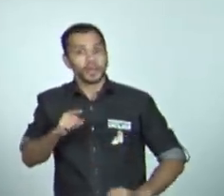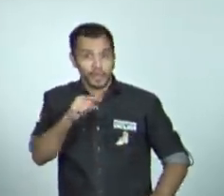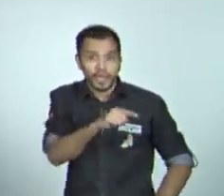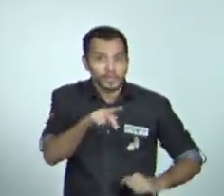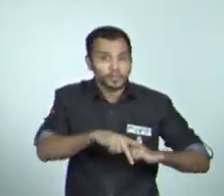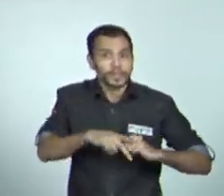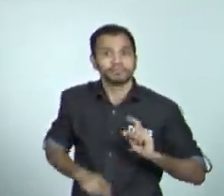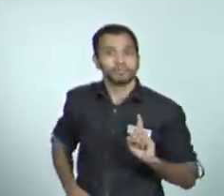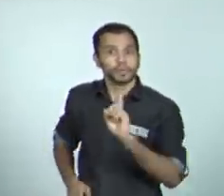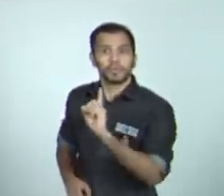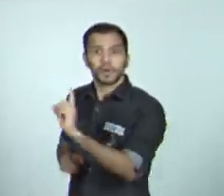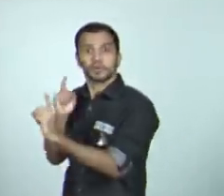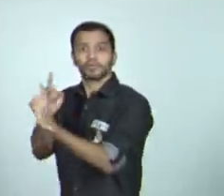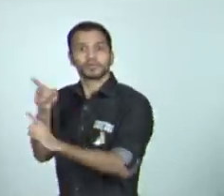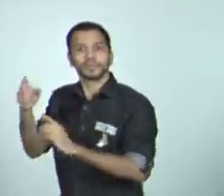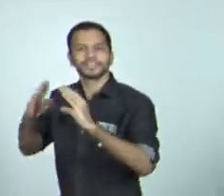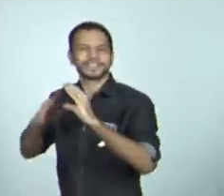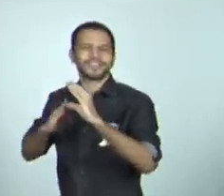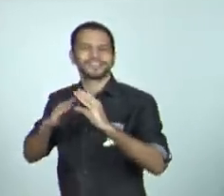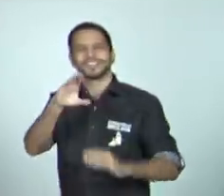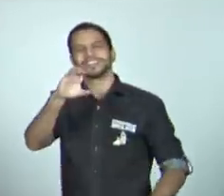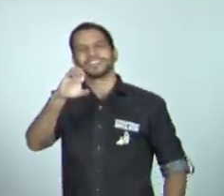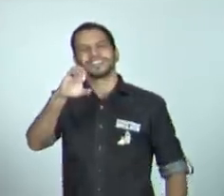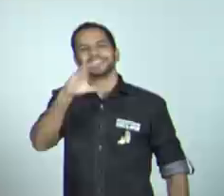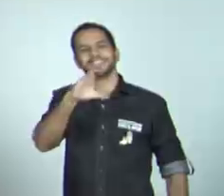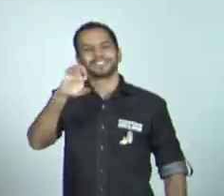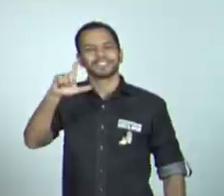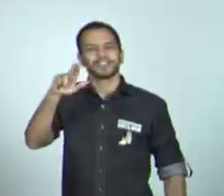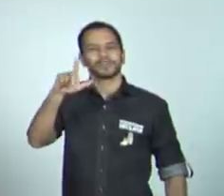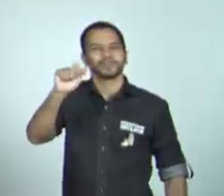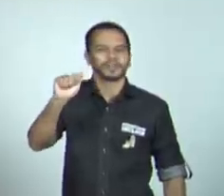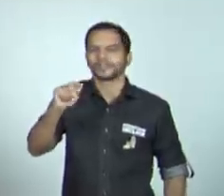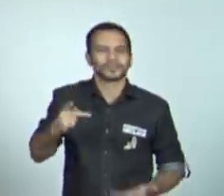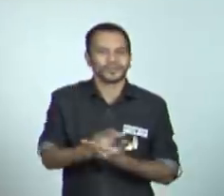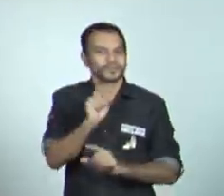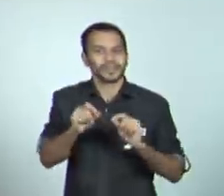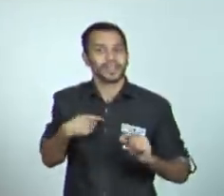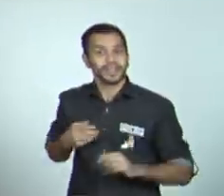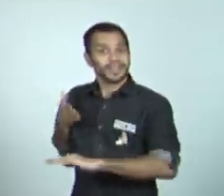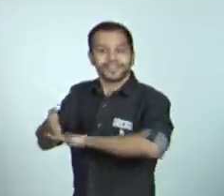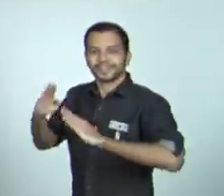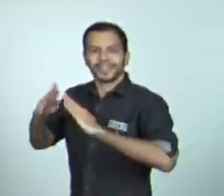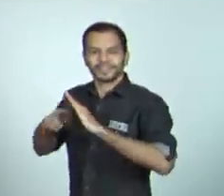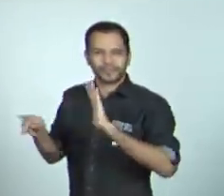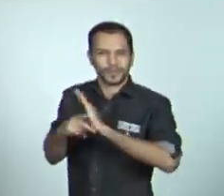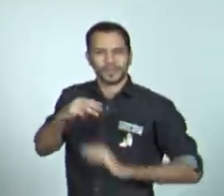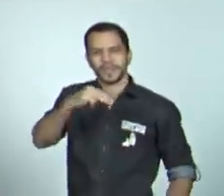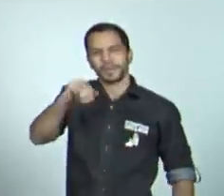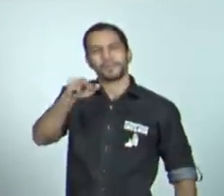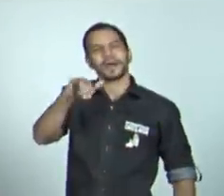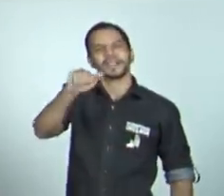tinha um grupo de irmãos orando na casa de maria e ele vai para casa de maria e ele chega lá uma menina vai na porta